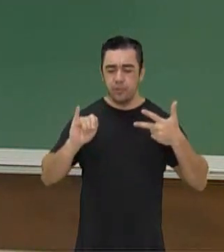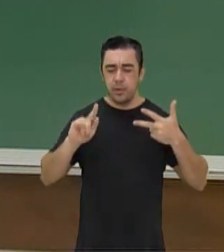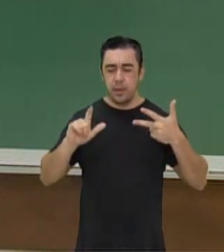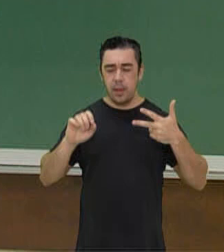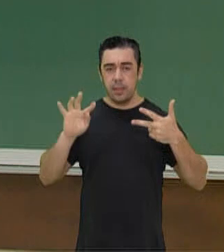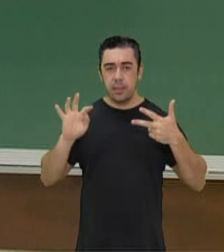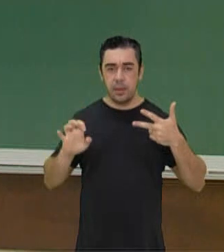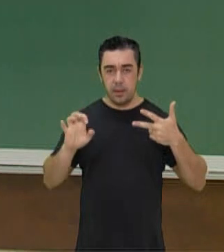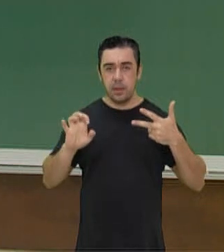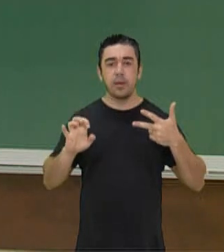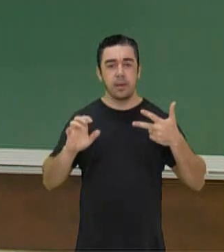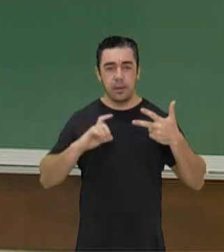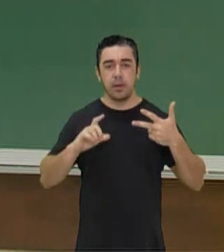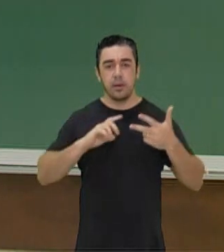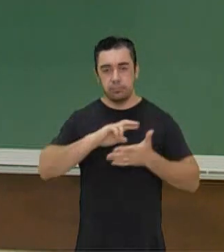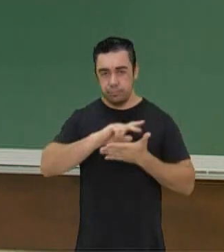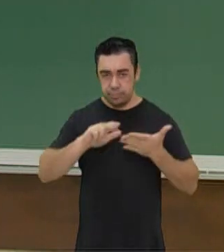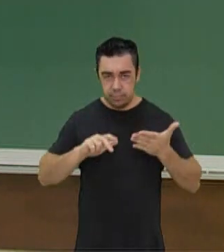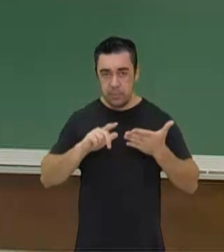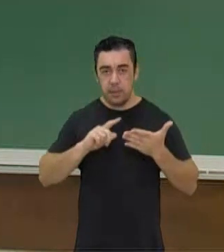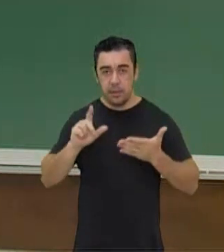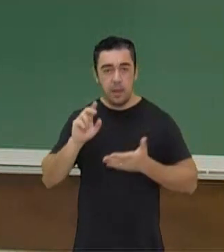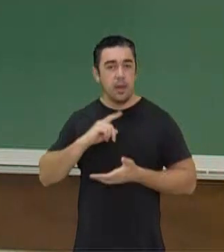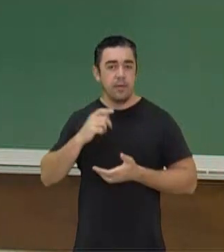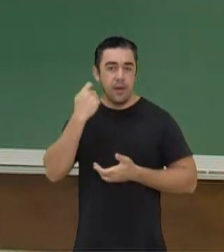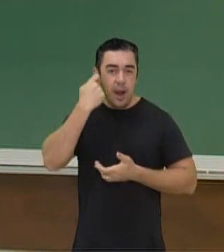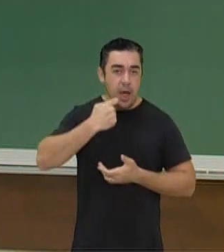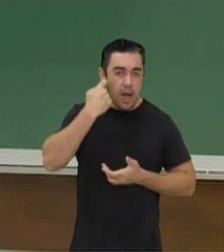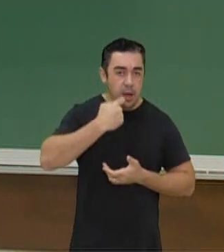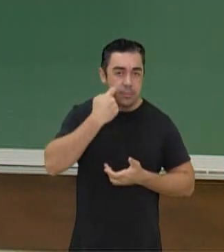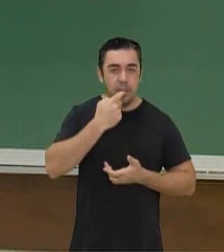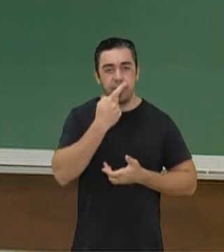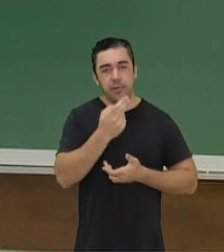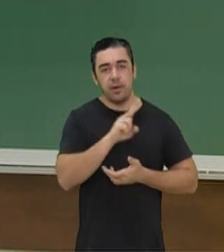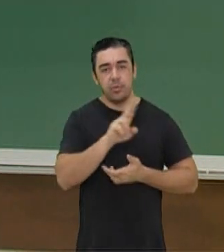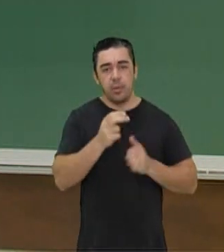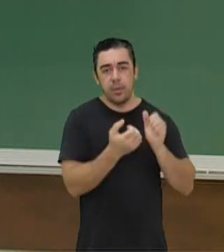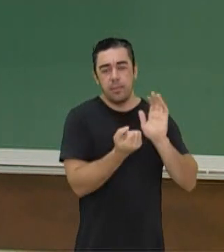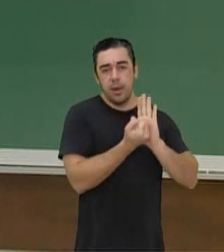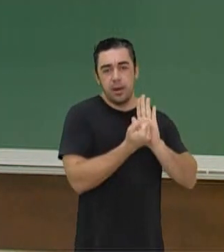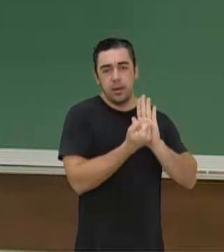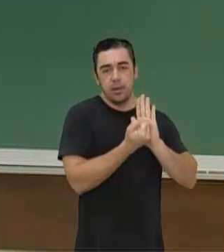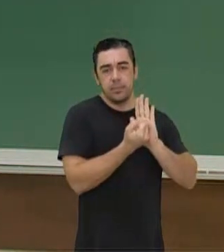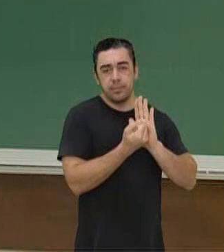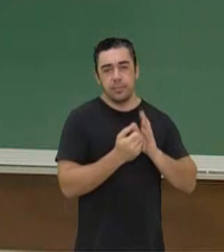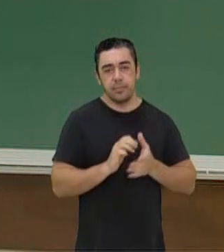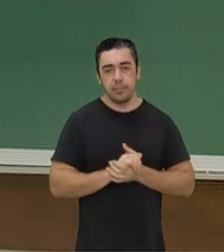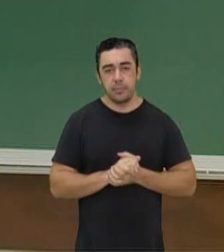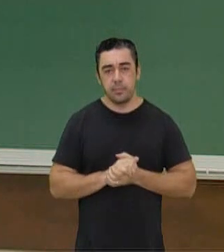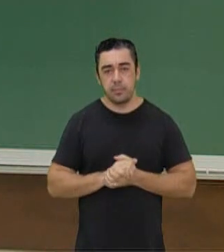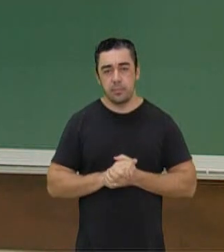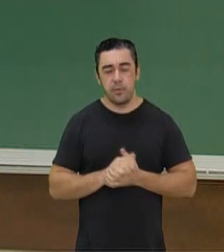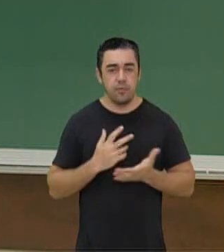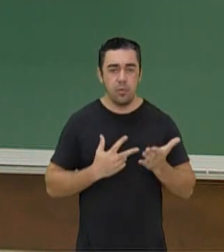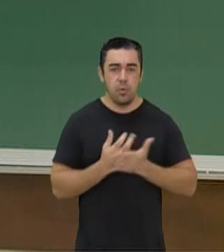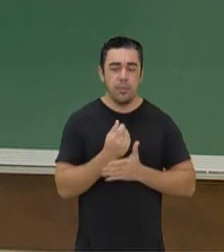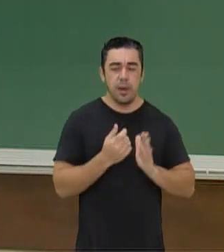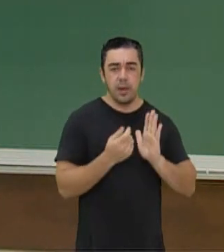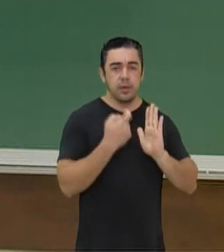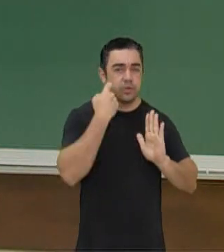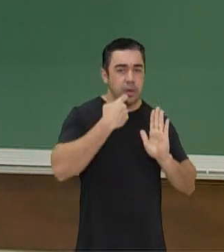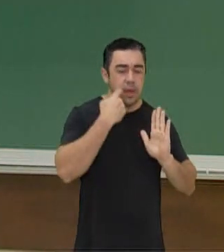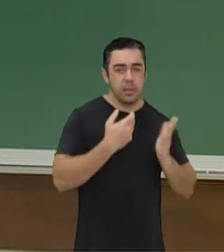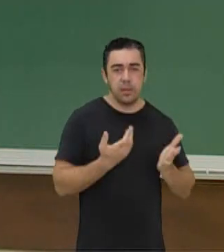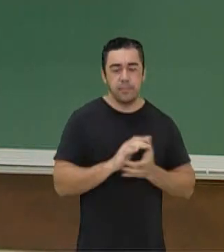em vez de falarmos ali as lâminas de barbear, nós usamos o quê? A marca. Ah, vou comprar uma Gillette, não é